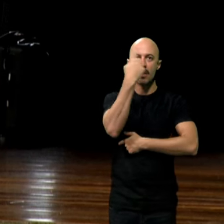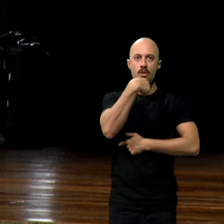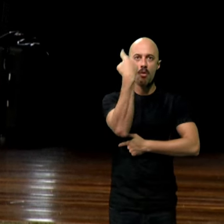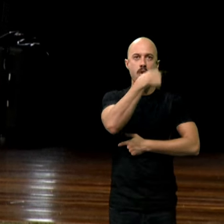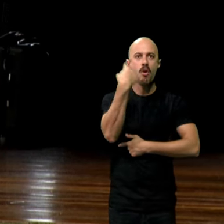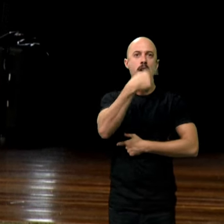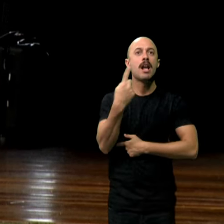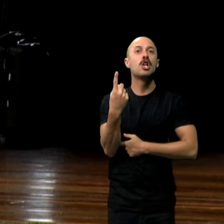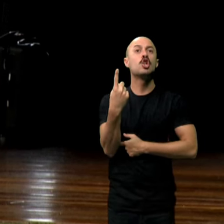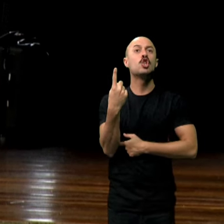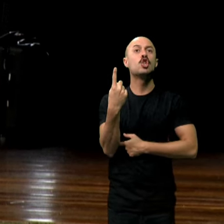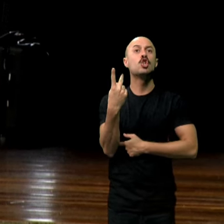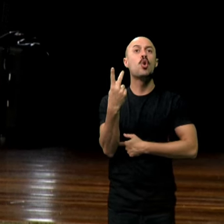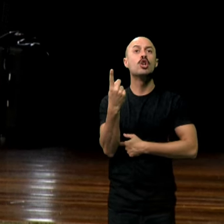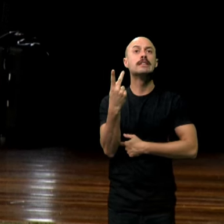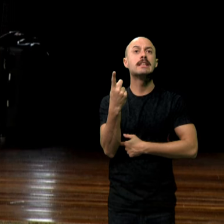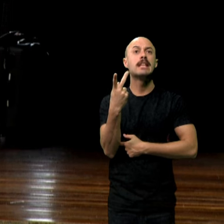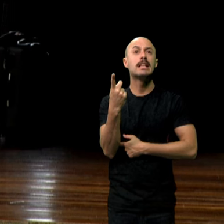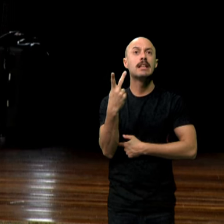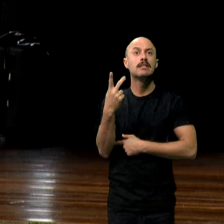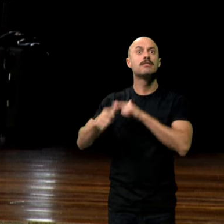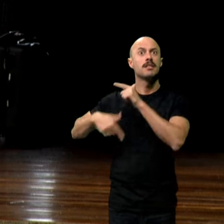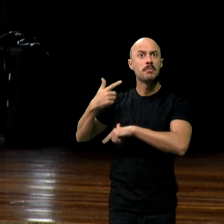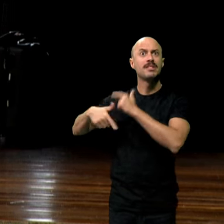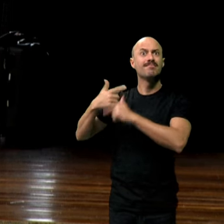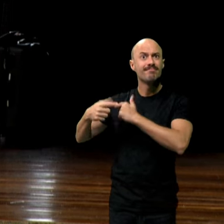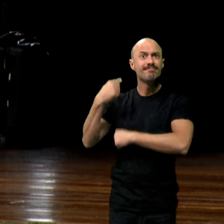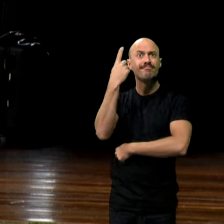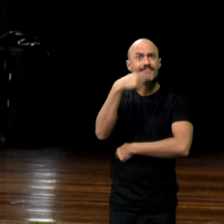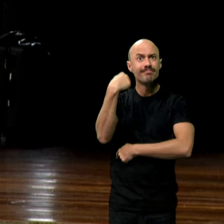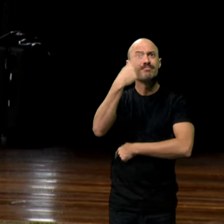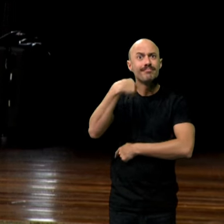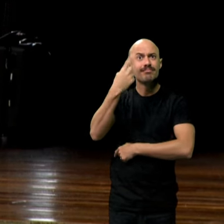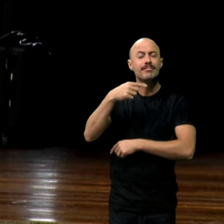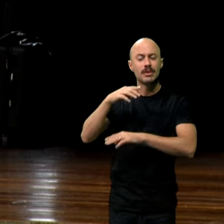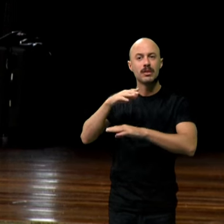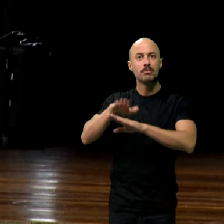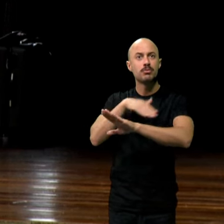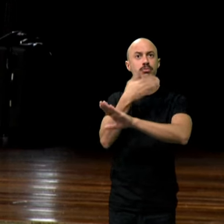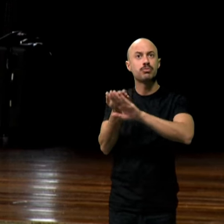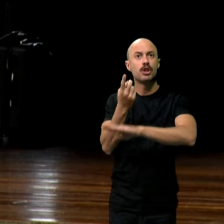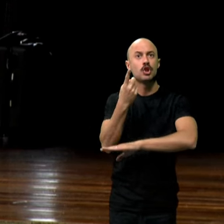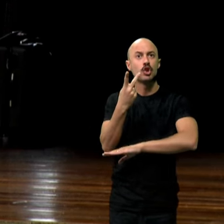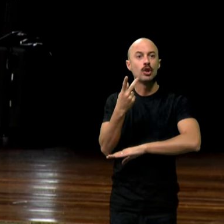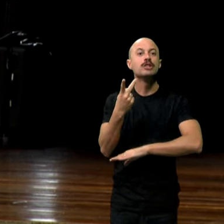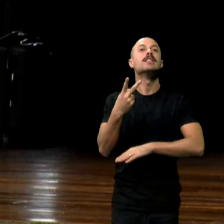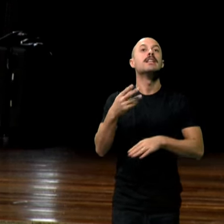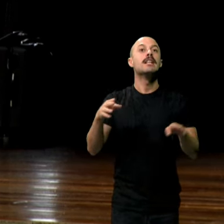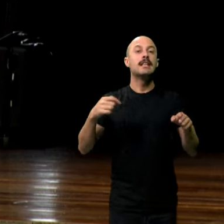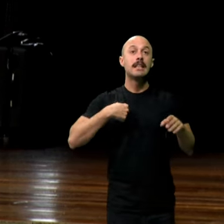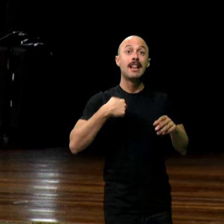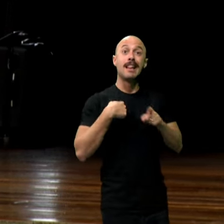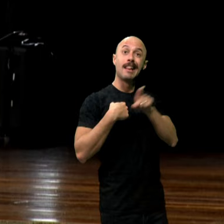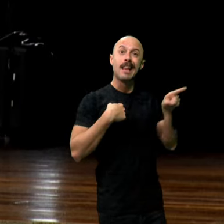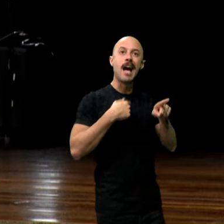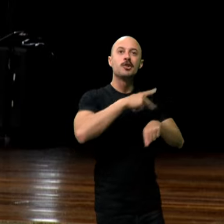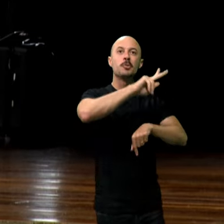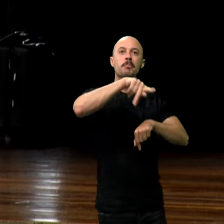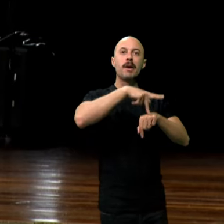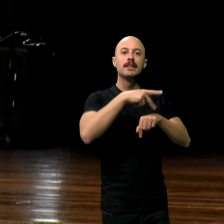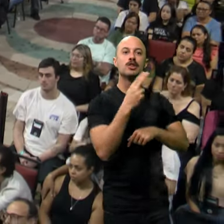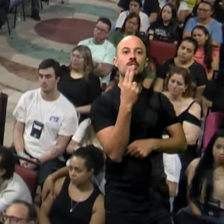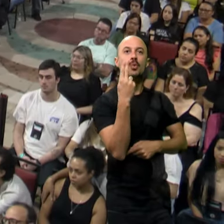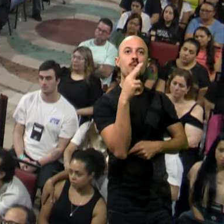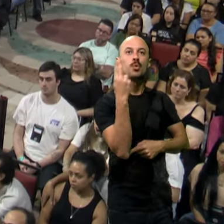12 horas. E comecei a estudar no Uruguai num programa especial no colégio, onde eu ia à noite para poder trabalhar durante o